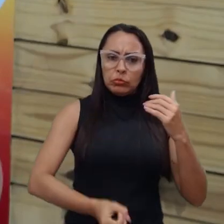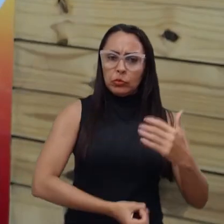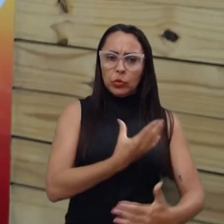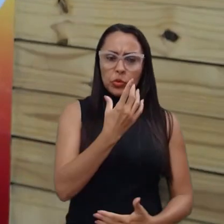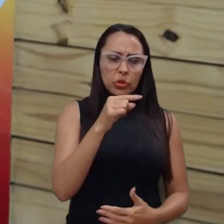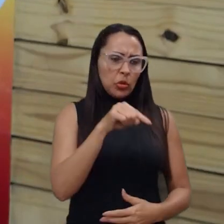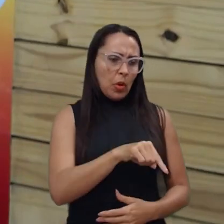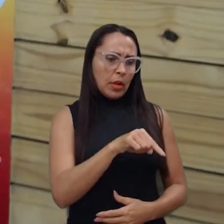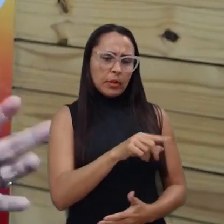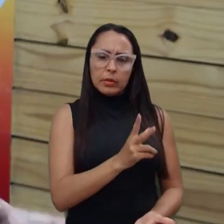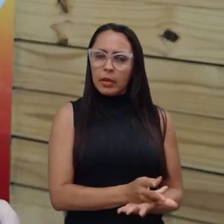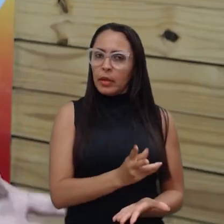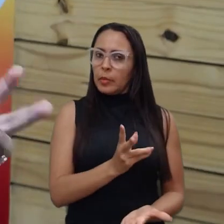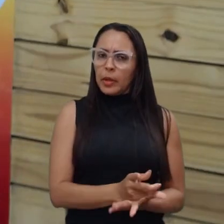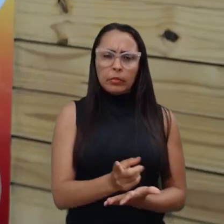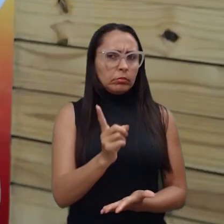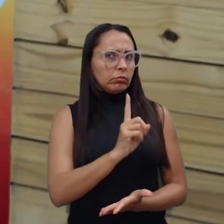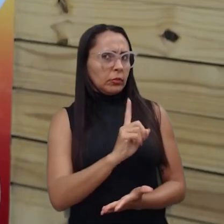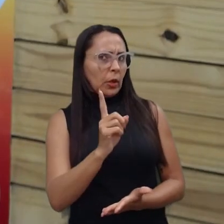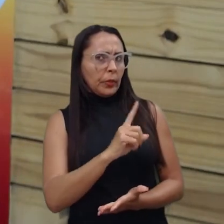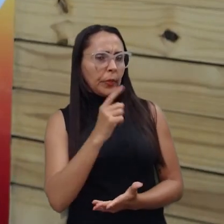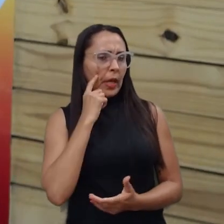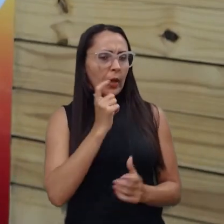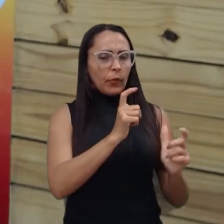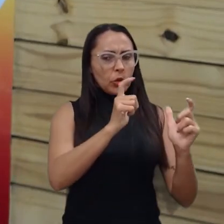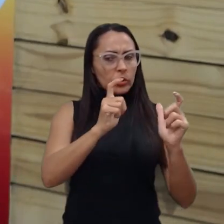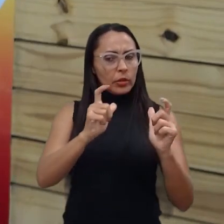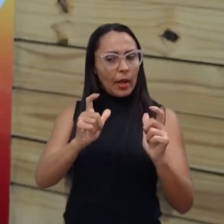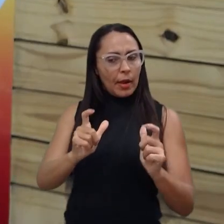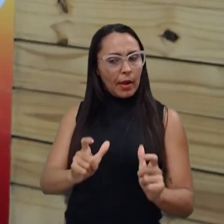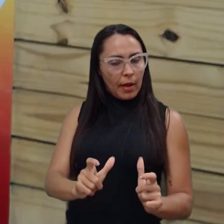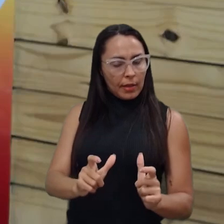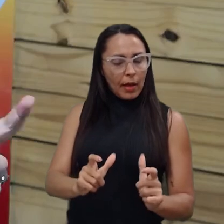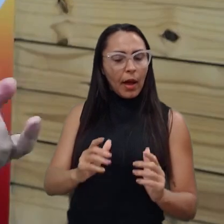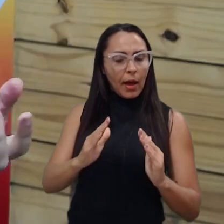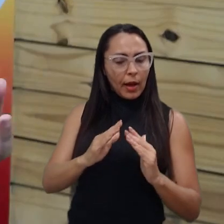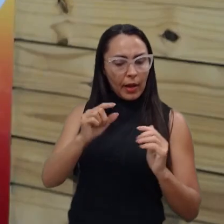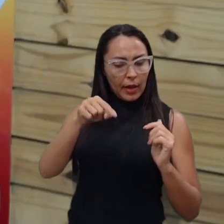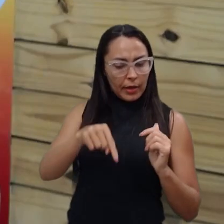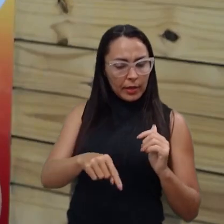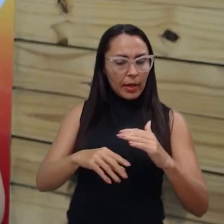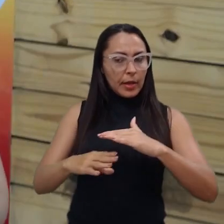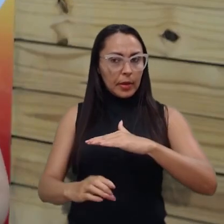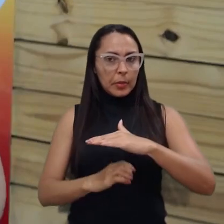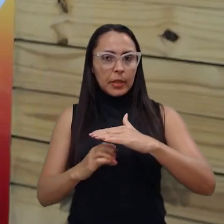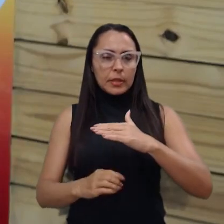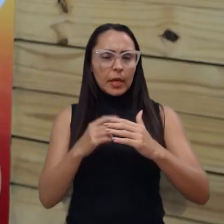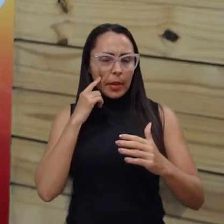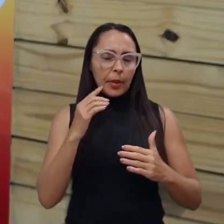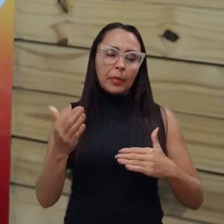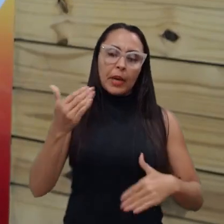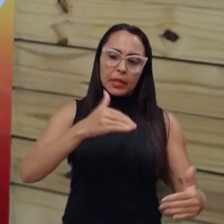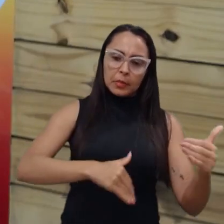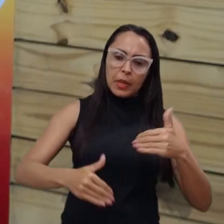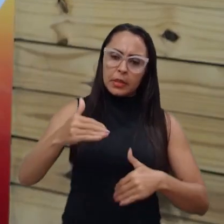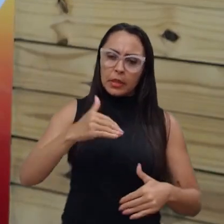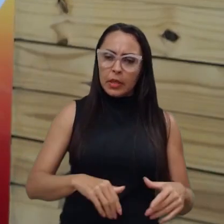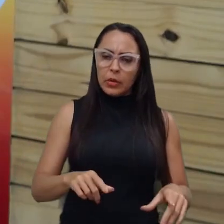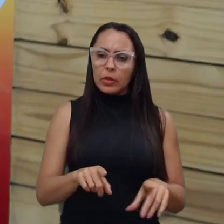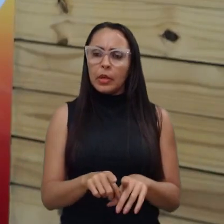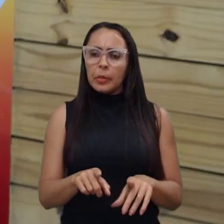desde sempre. Ela foi instalada ali. Nada melhor do que a gente ter a participação